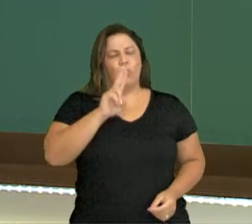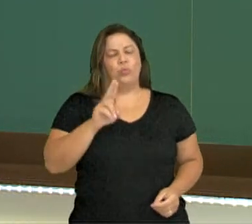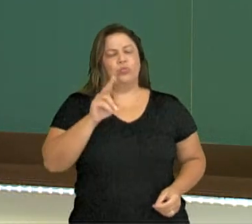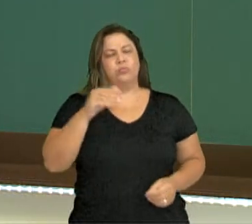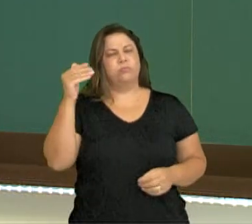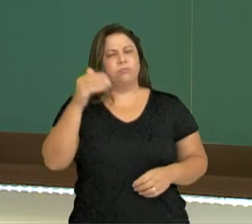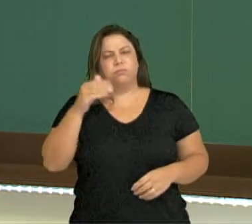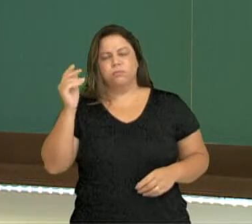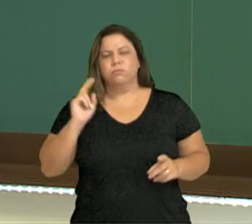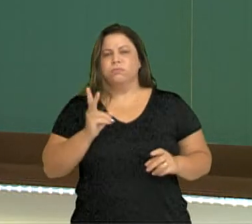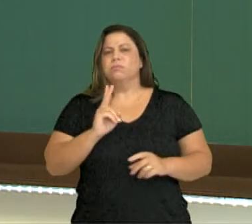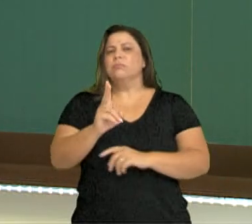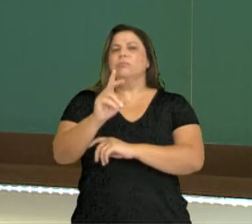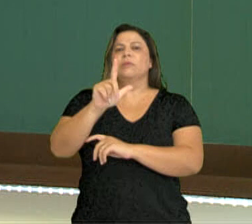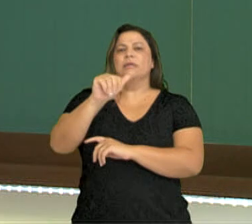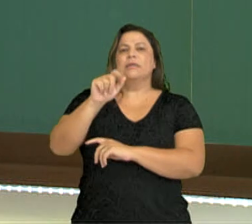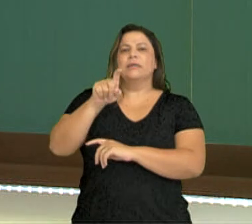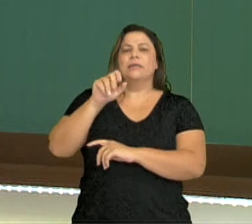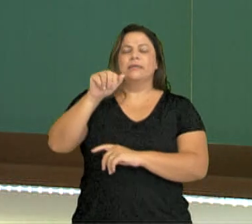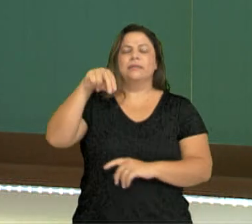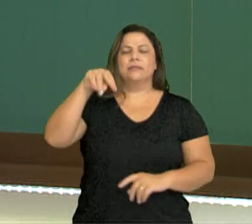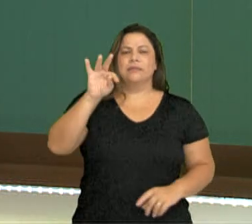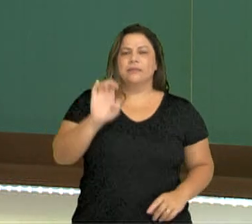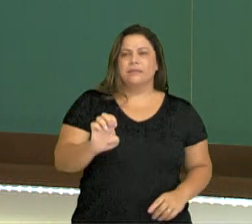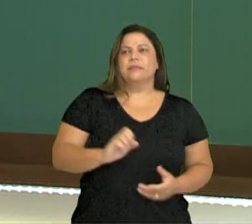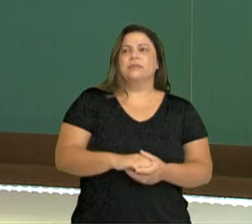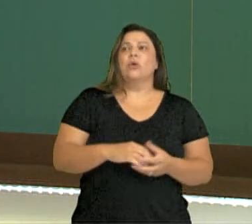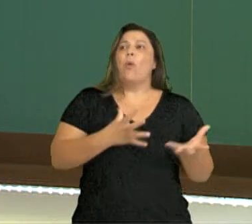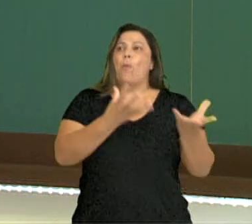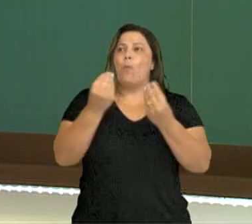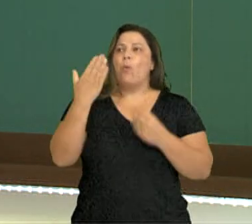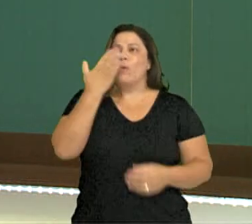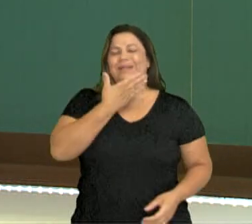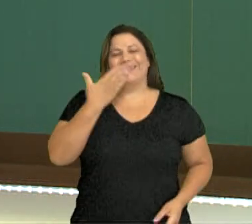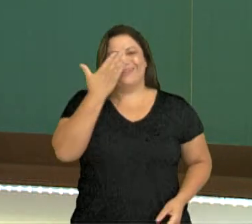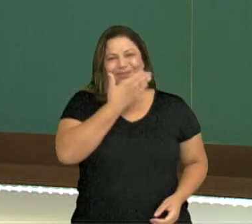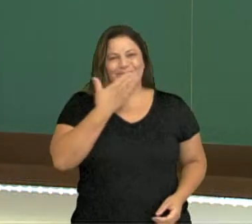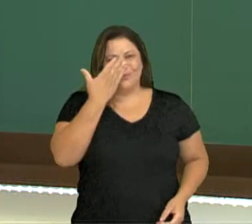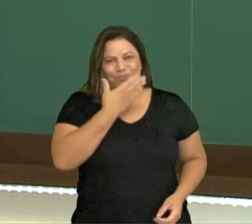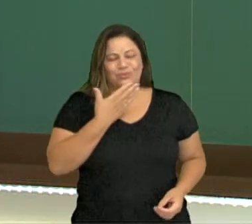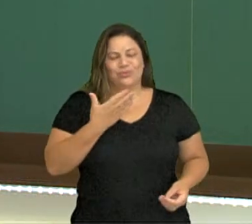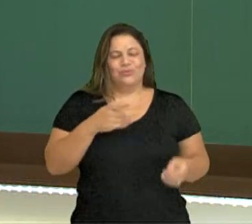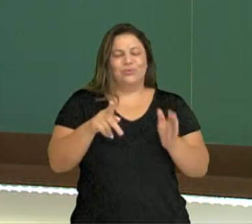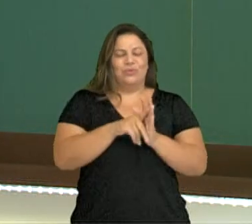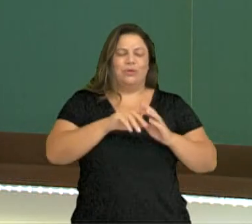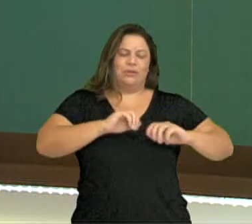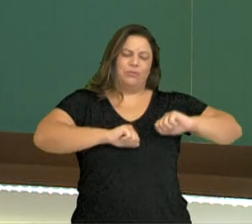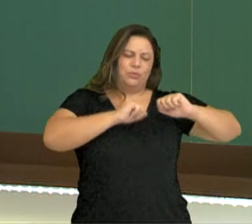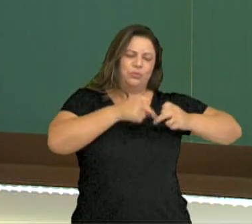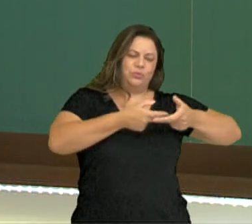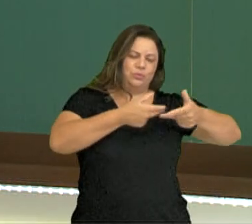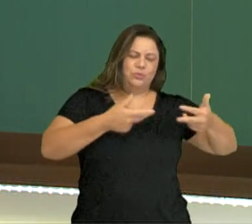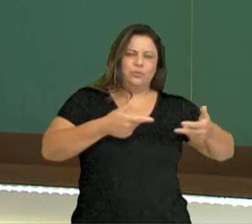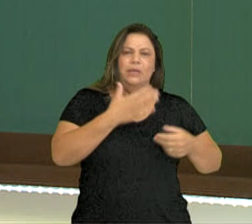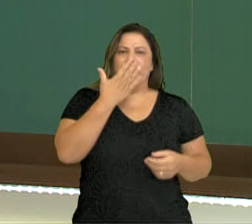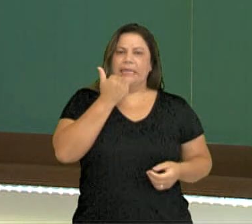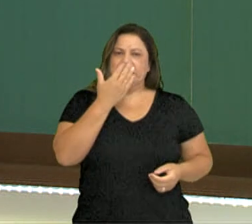laxantes também interfere. Dieta rica em açúcar e produtos industrializados. Então, esses